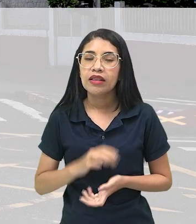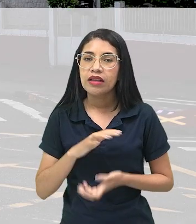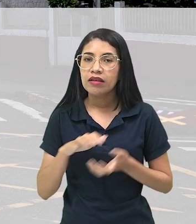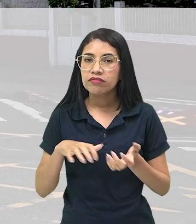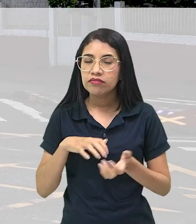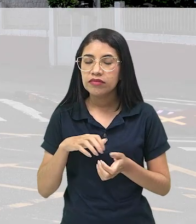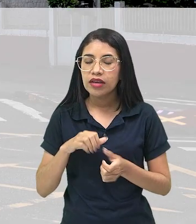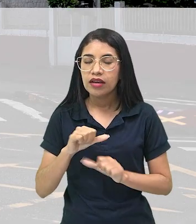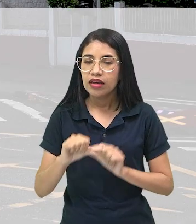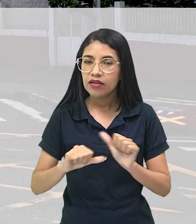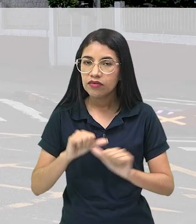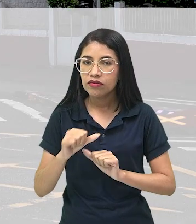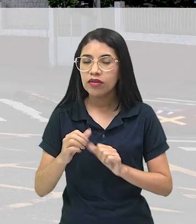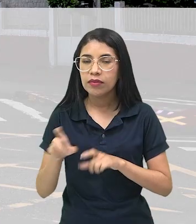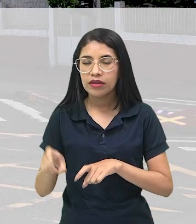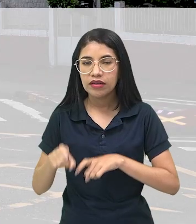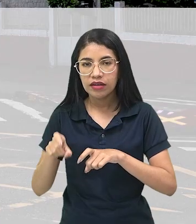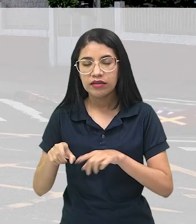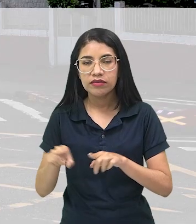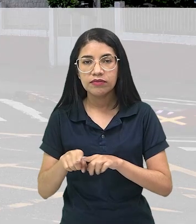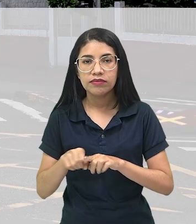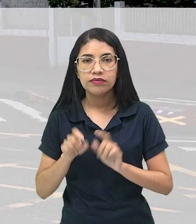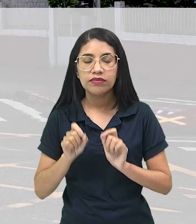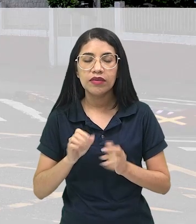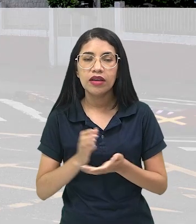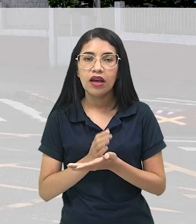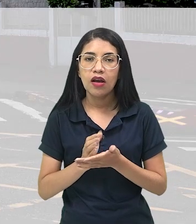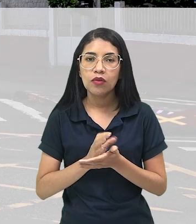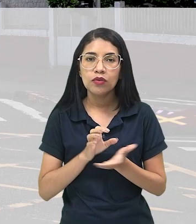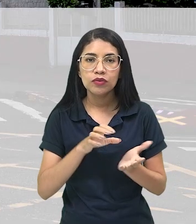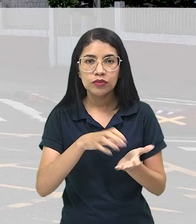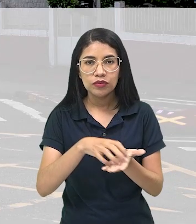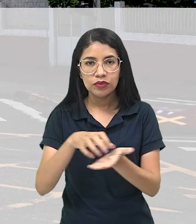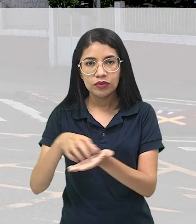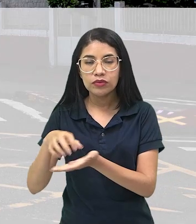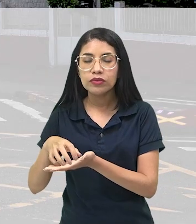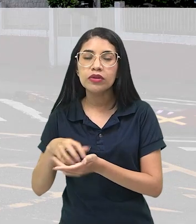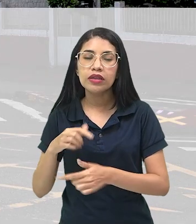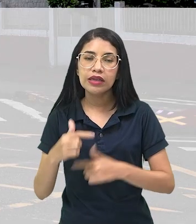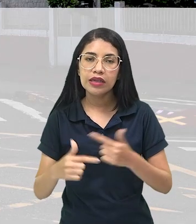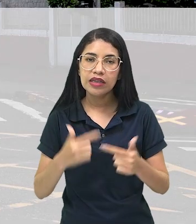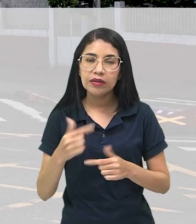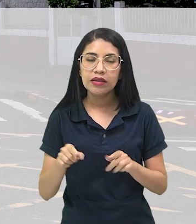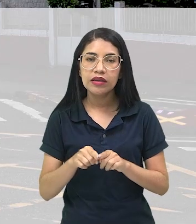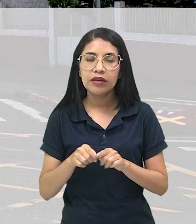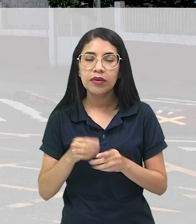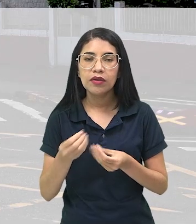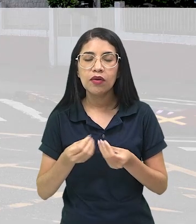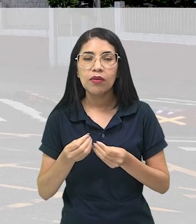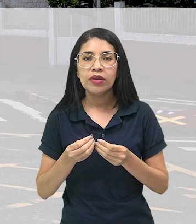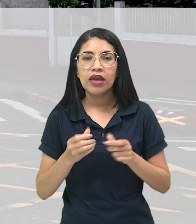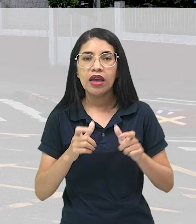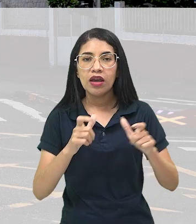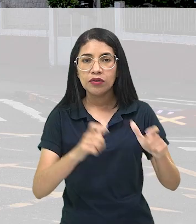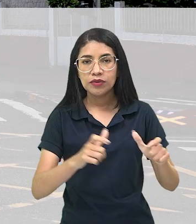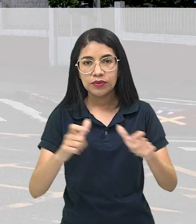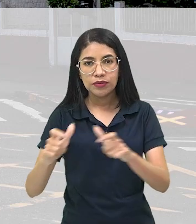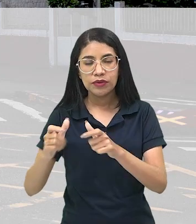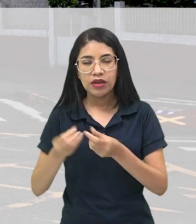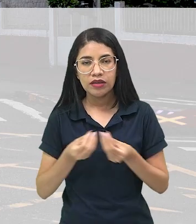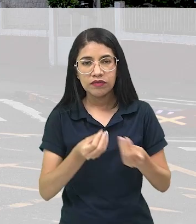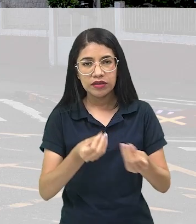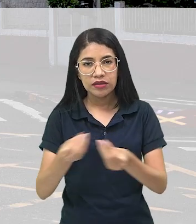agrária. A gente tem aí alguns setores que trabalham muito com a questão da distribuição de terras de